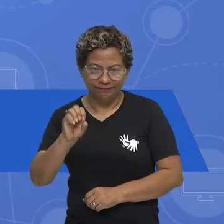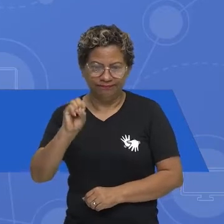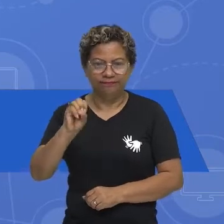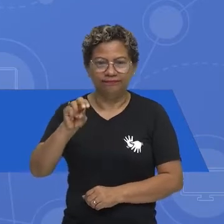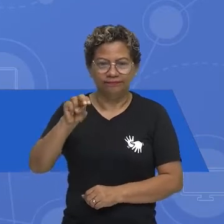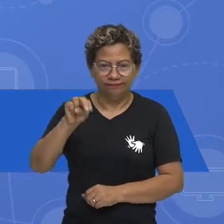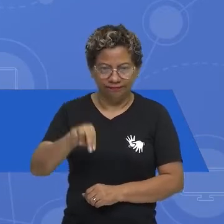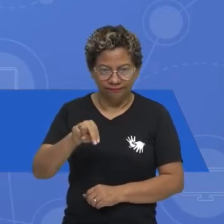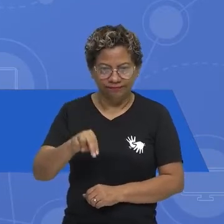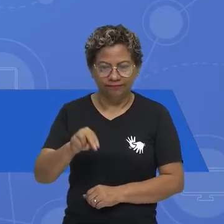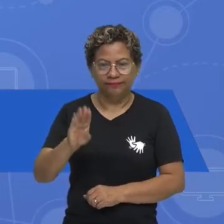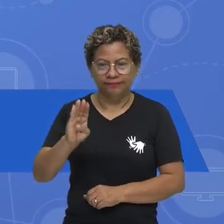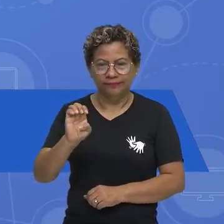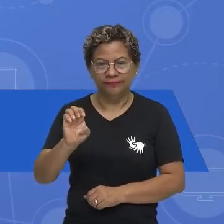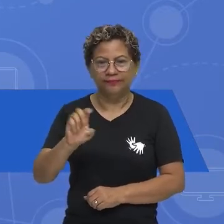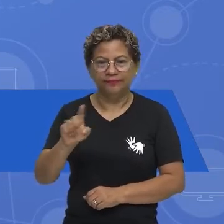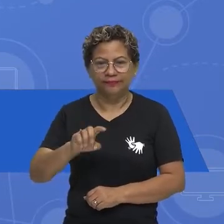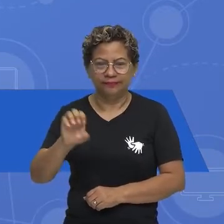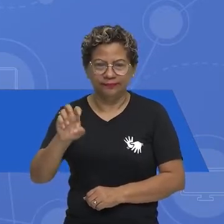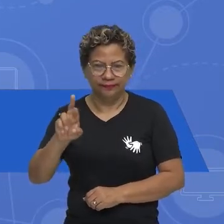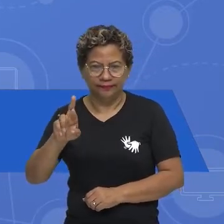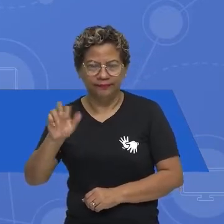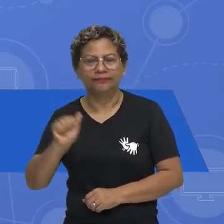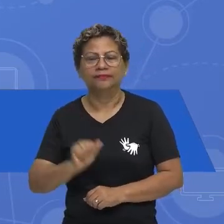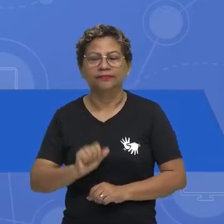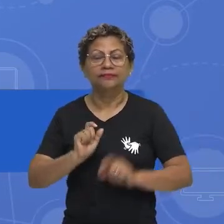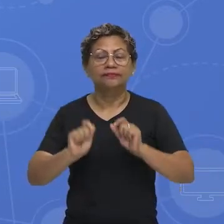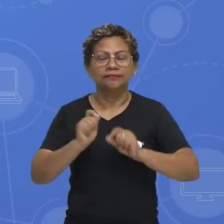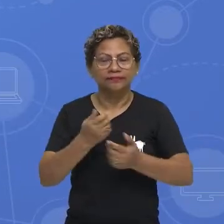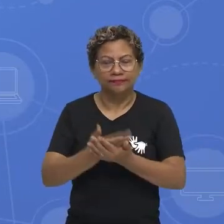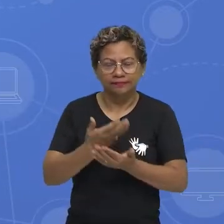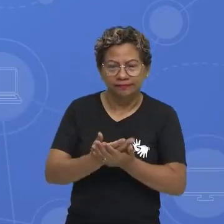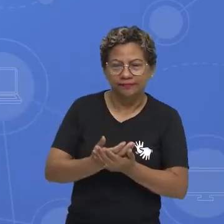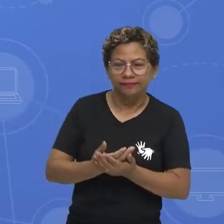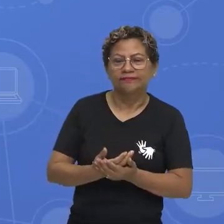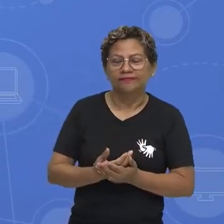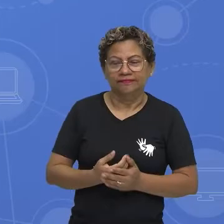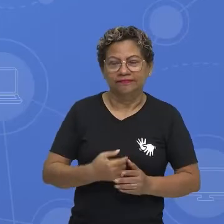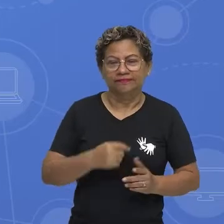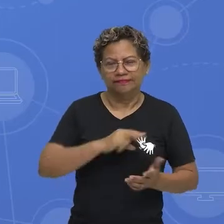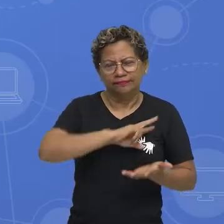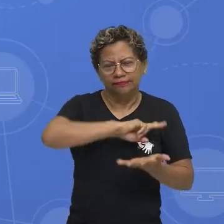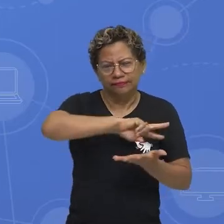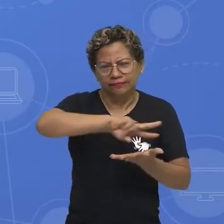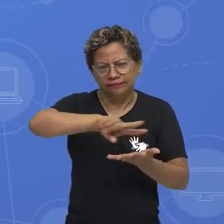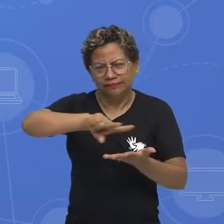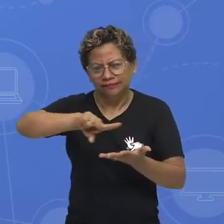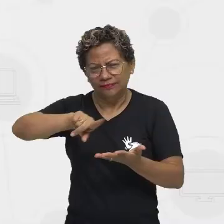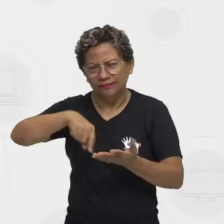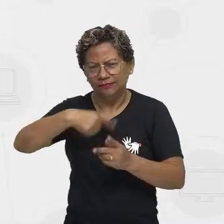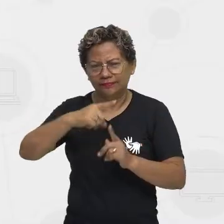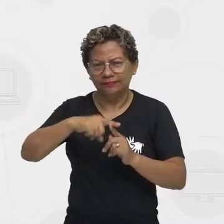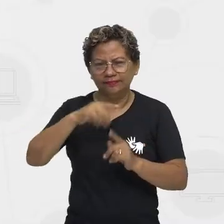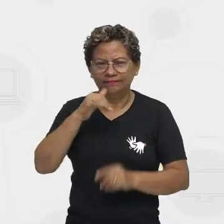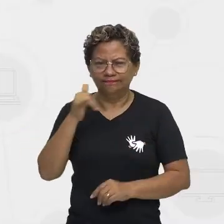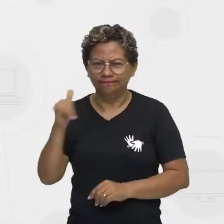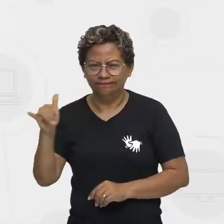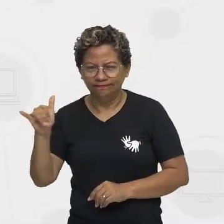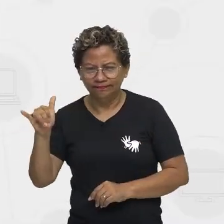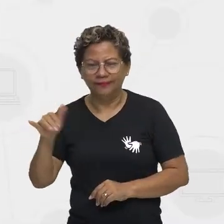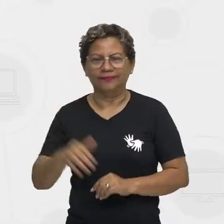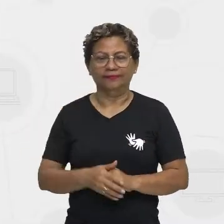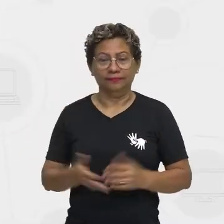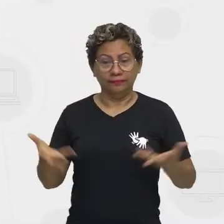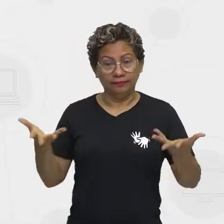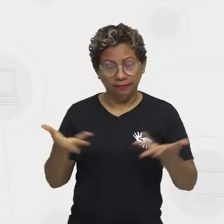vamos estudar a energia e suas modalidades de energia. Será o tema de nossa aula de hoje. E vamos começar então